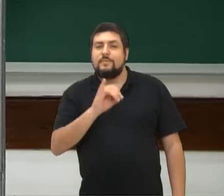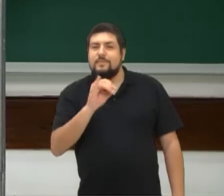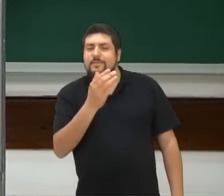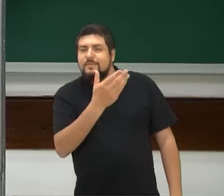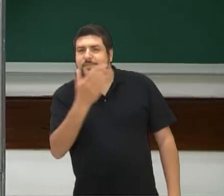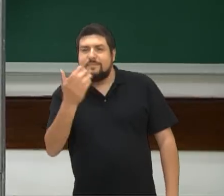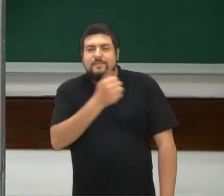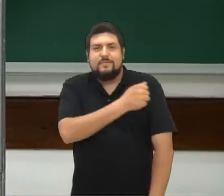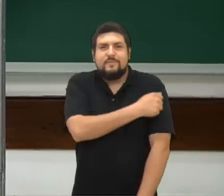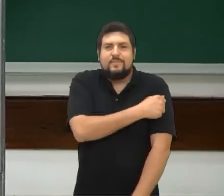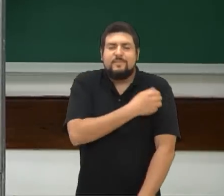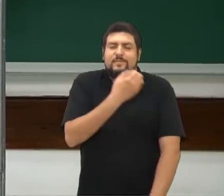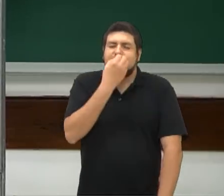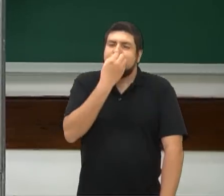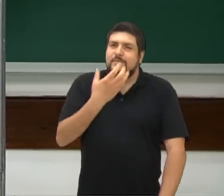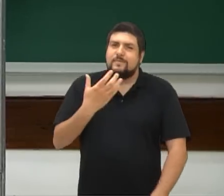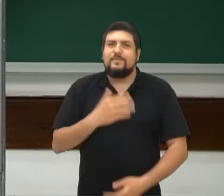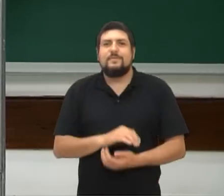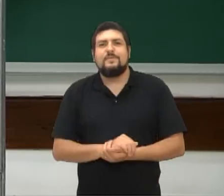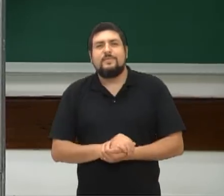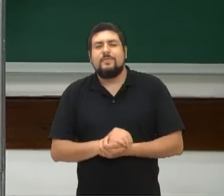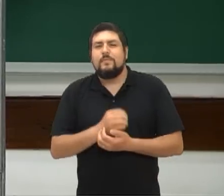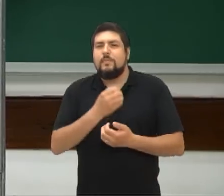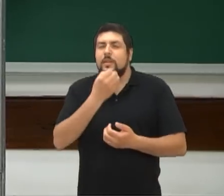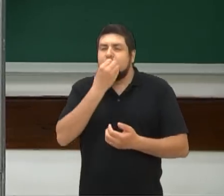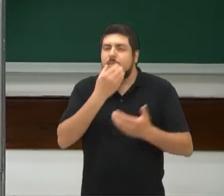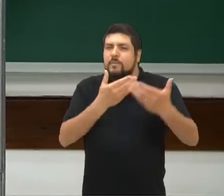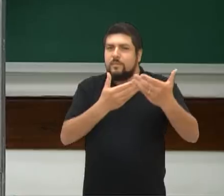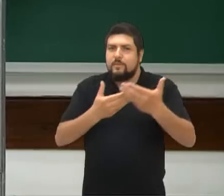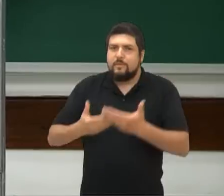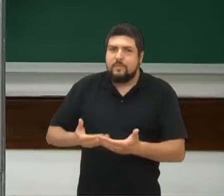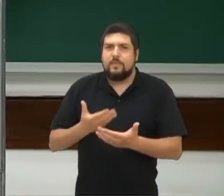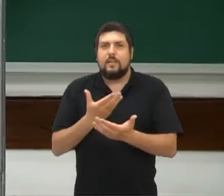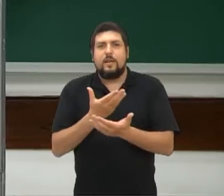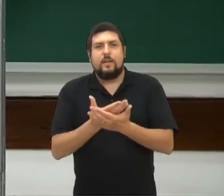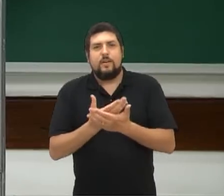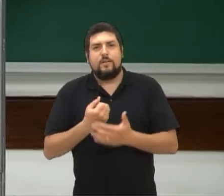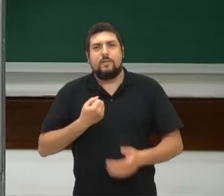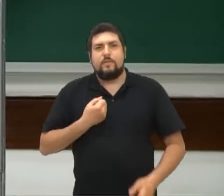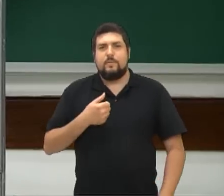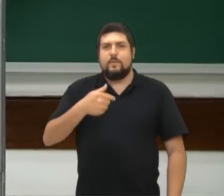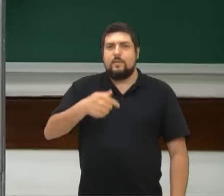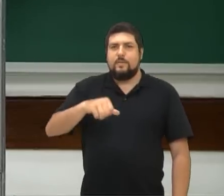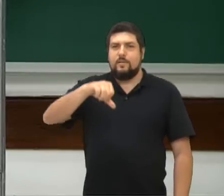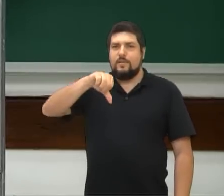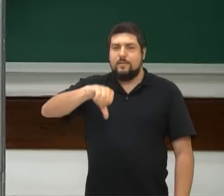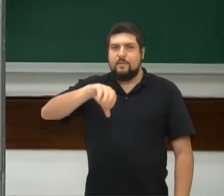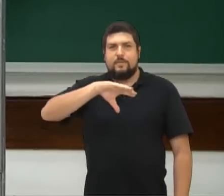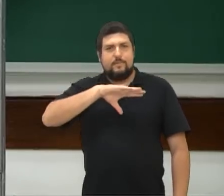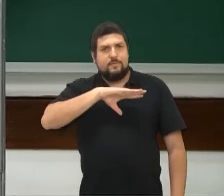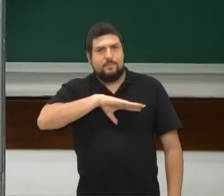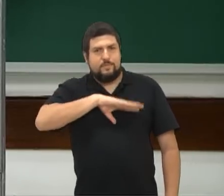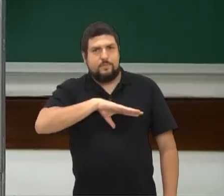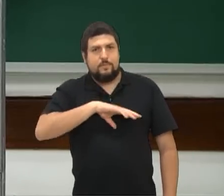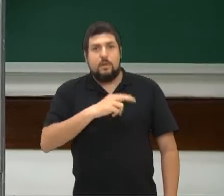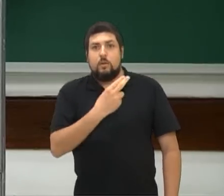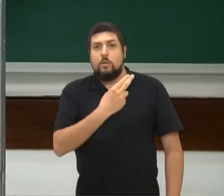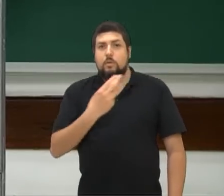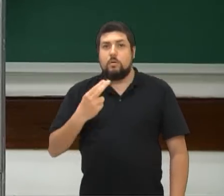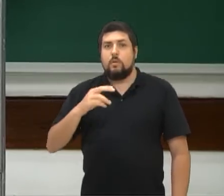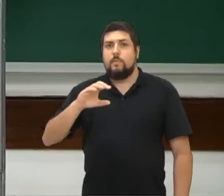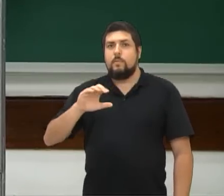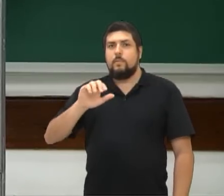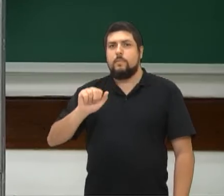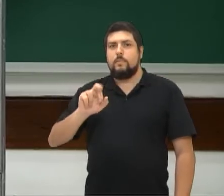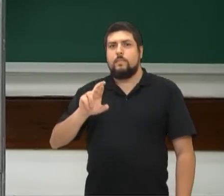Olá, queridos alunos, tudo bem com vocês? Seja bem-vindo à aula número 79 de língua portuguesa. Eu sou a professora Carolina